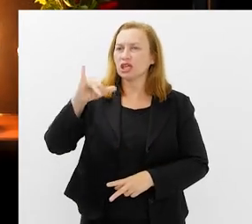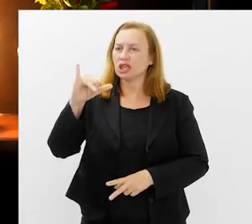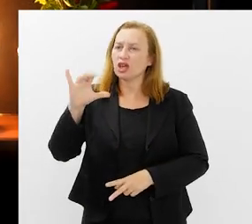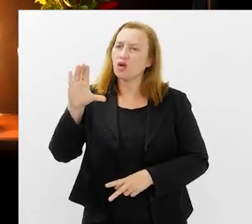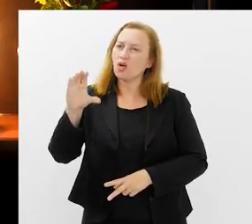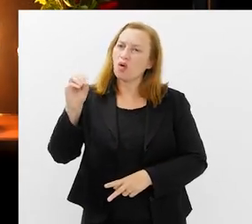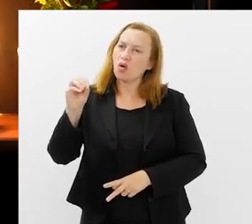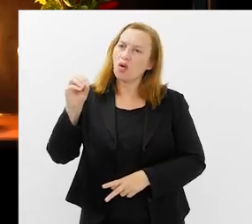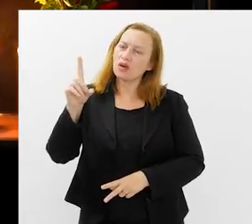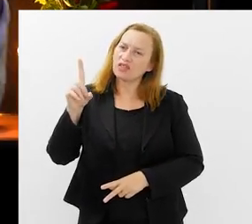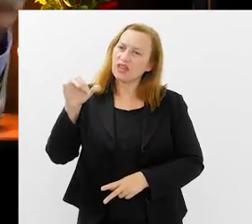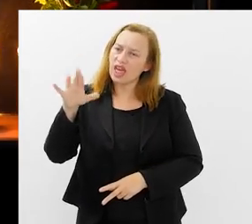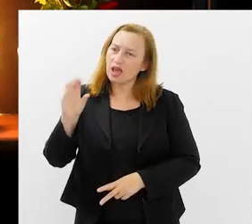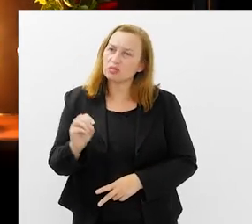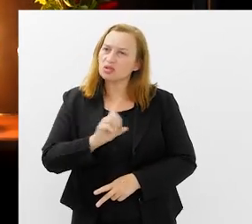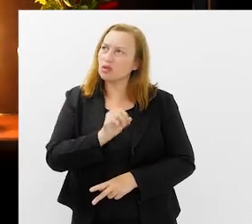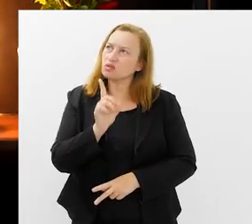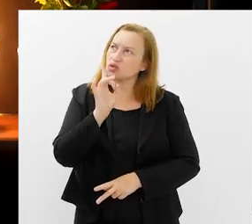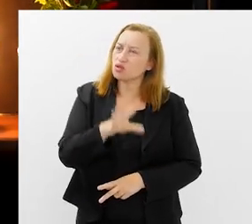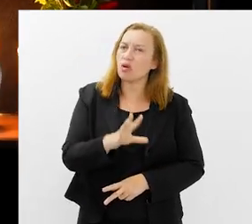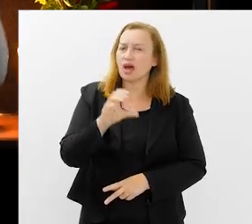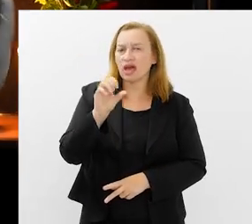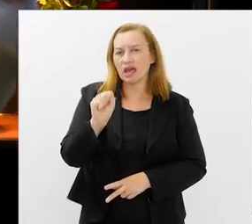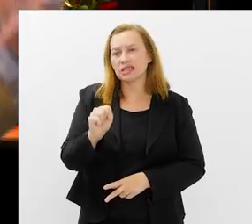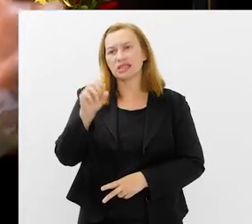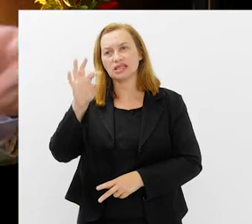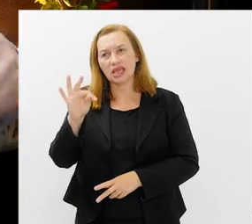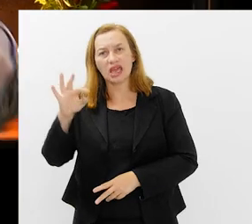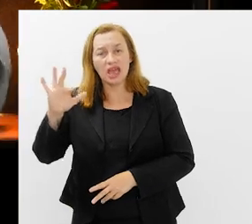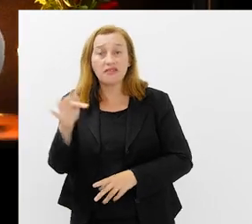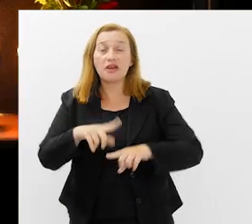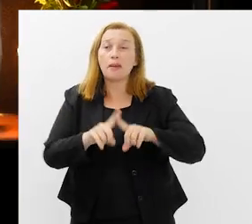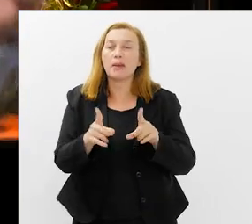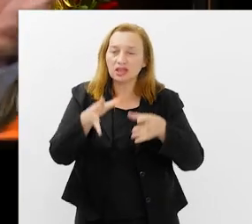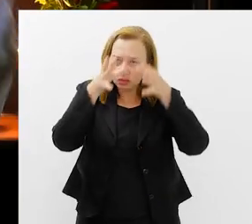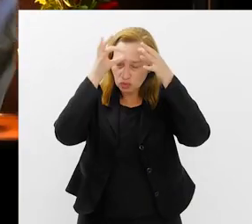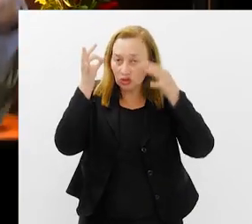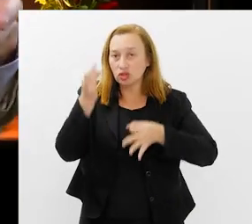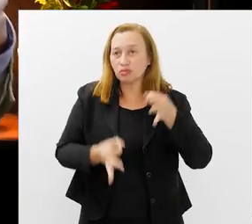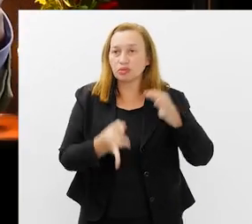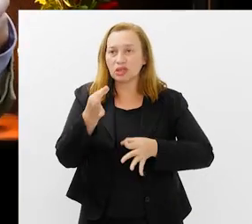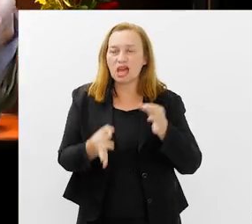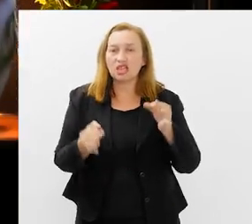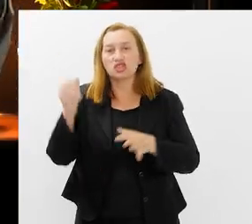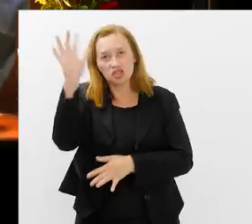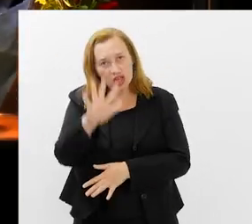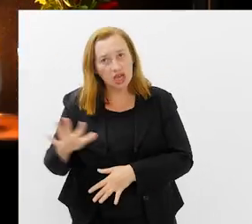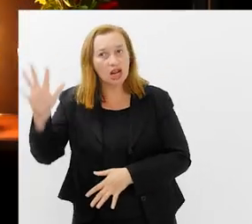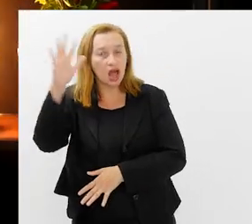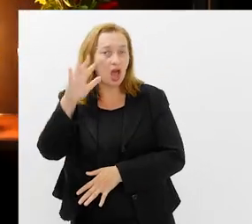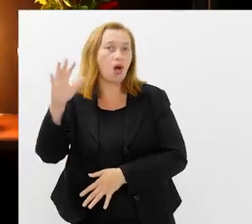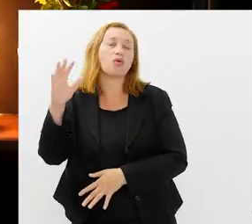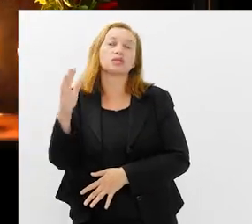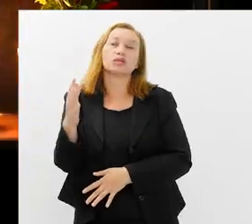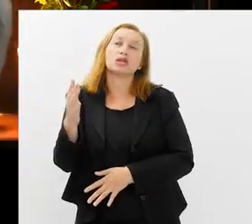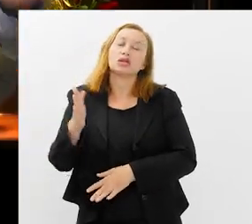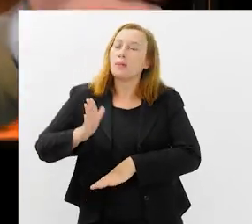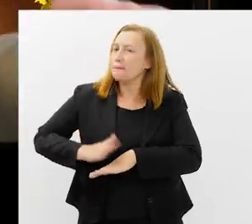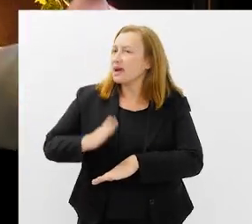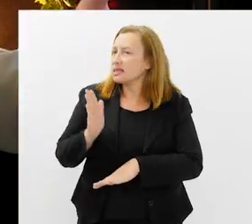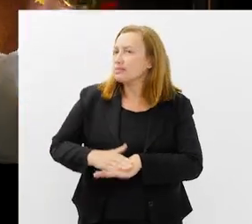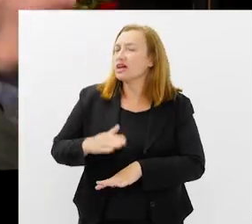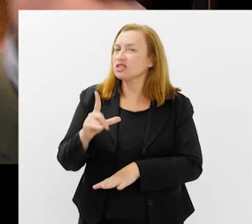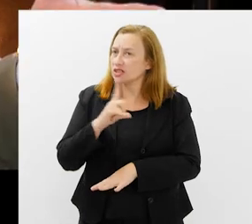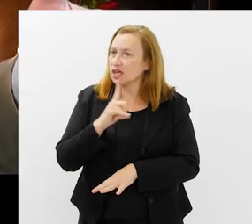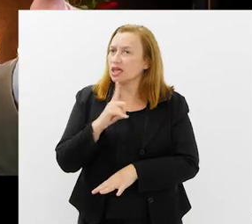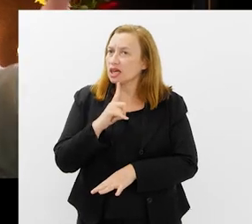que, e não só do poder do STF, mas dos tribunais, de um modo geral, pelo Brasil inteiro, né? E cada dia